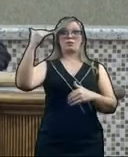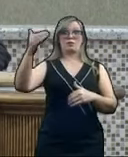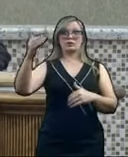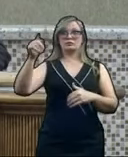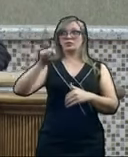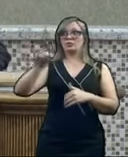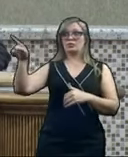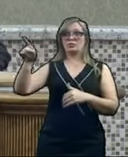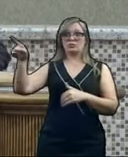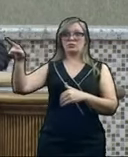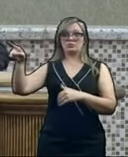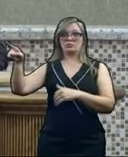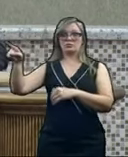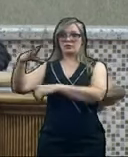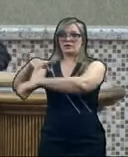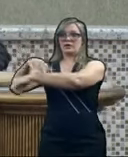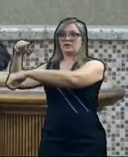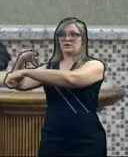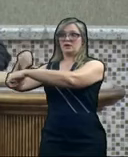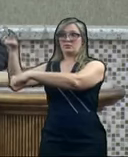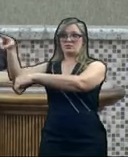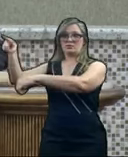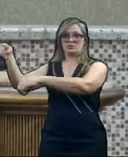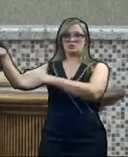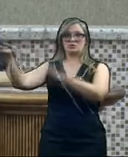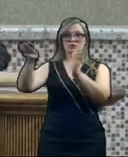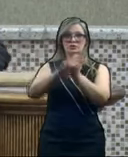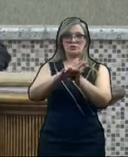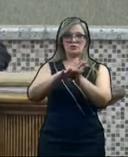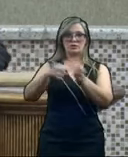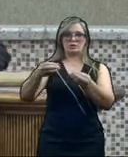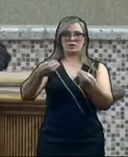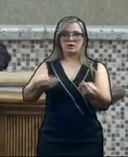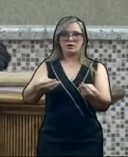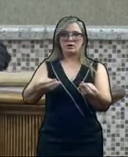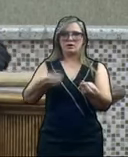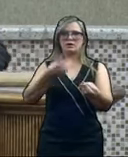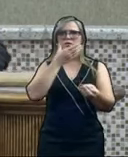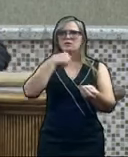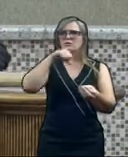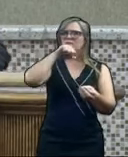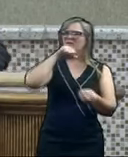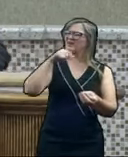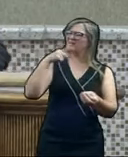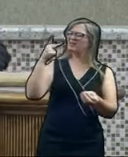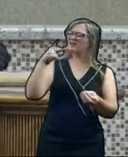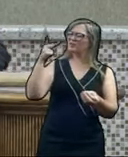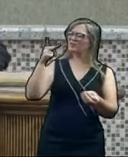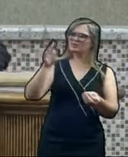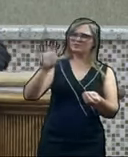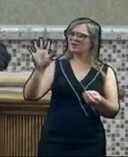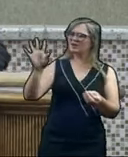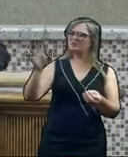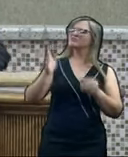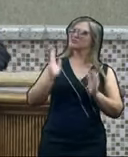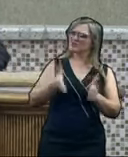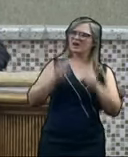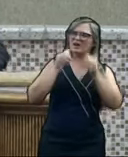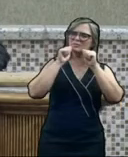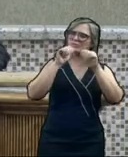um pequeno ajeitar mento gera uma cisão tão grande na família que gera